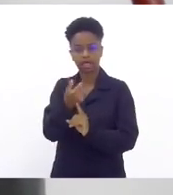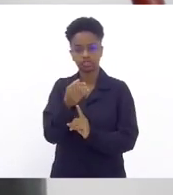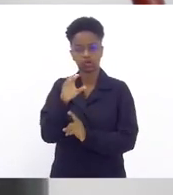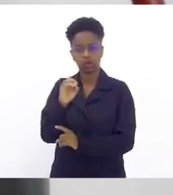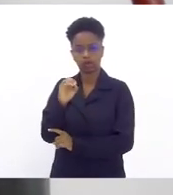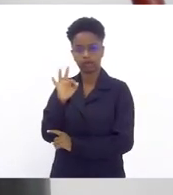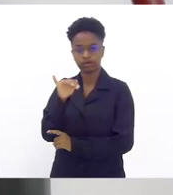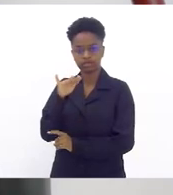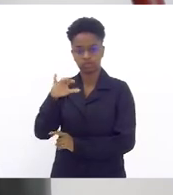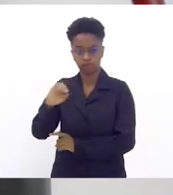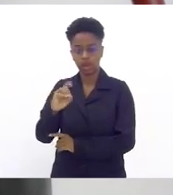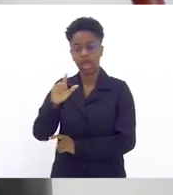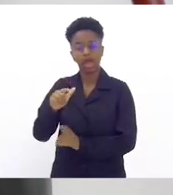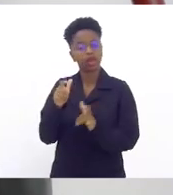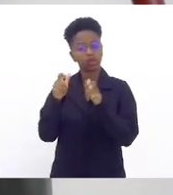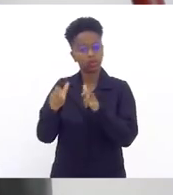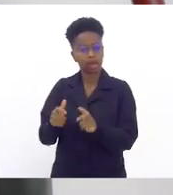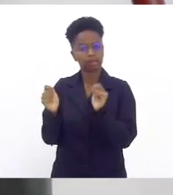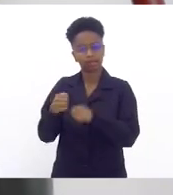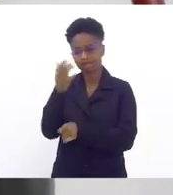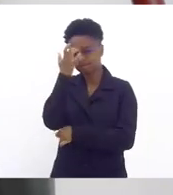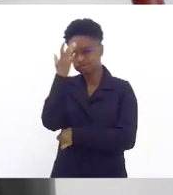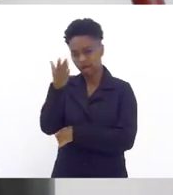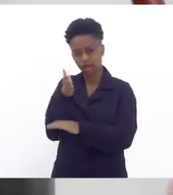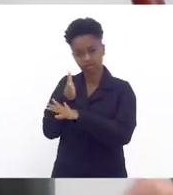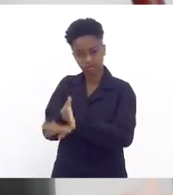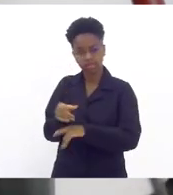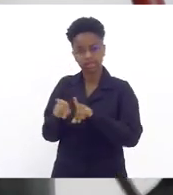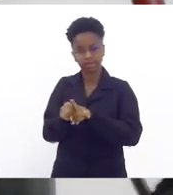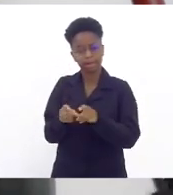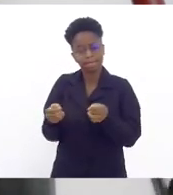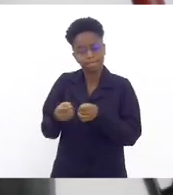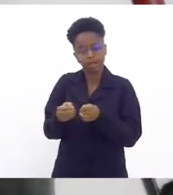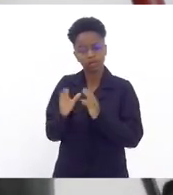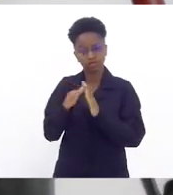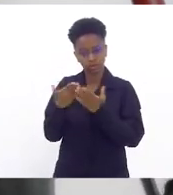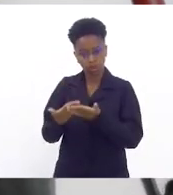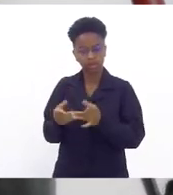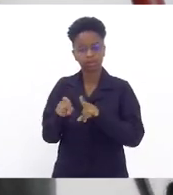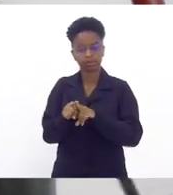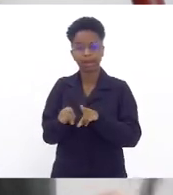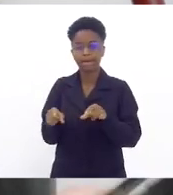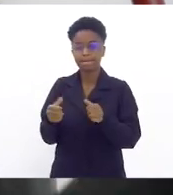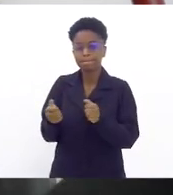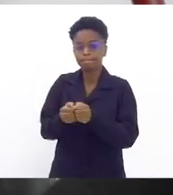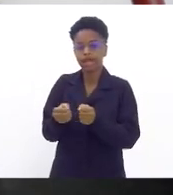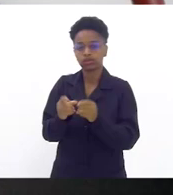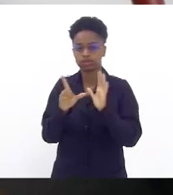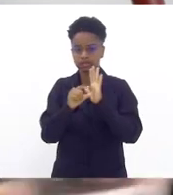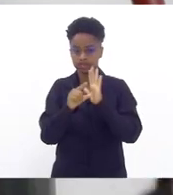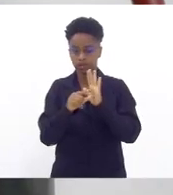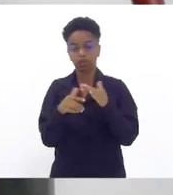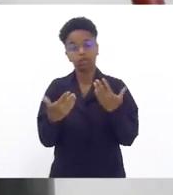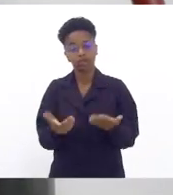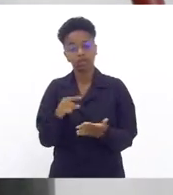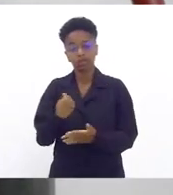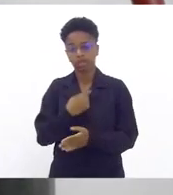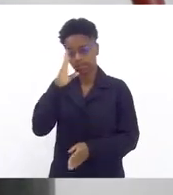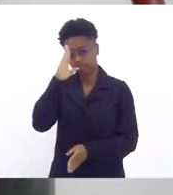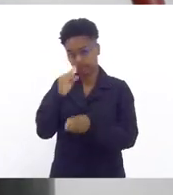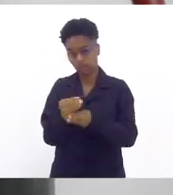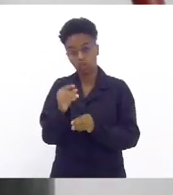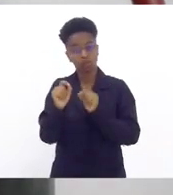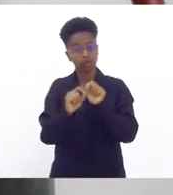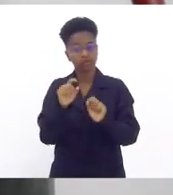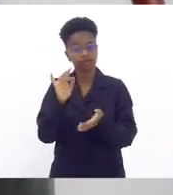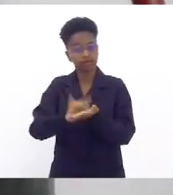que é um lugar de fácil acesso e próximo à escola próxima Central do Brasil a gente entendeu o que que tá acontecendo exatamente